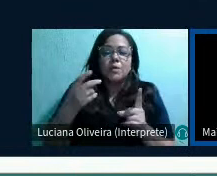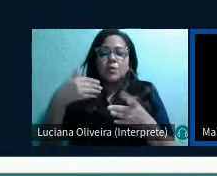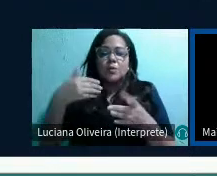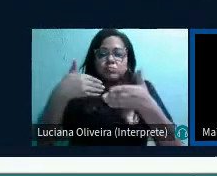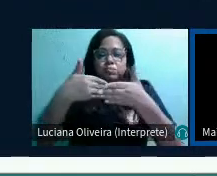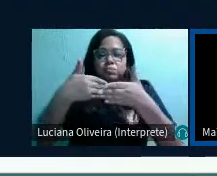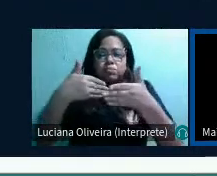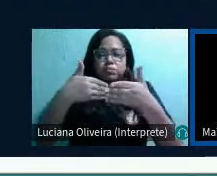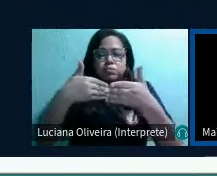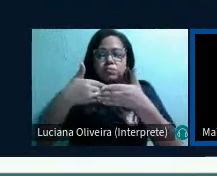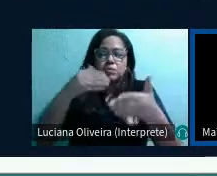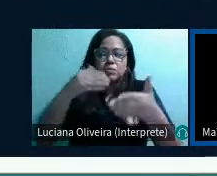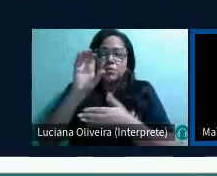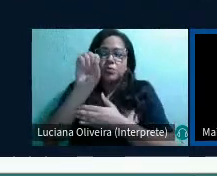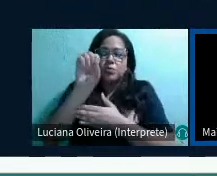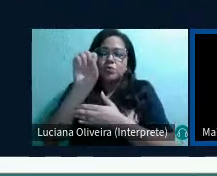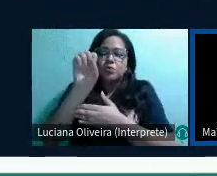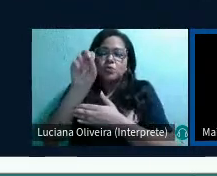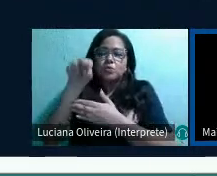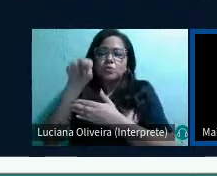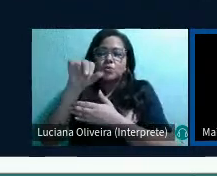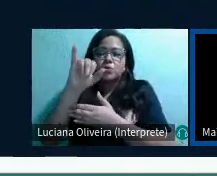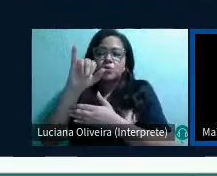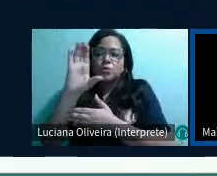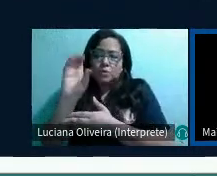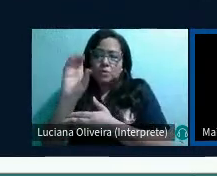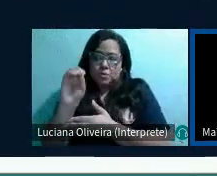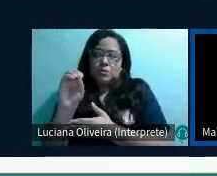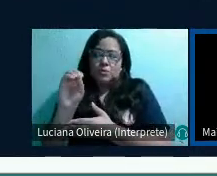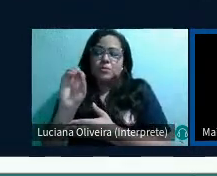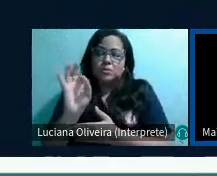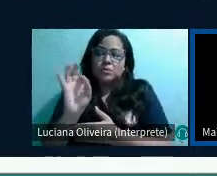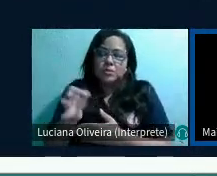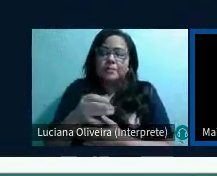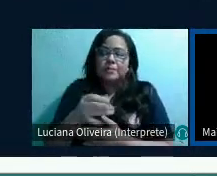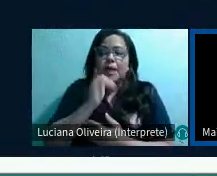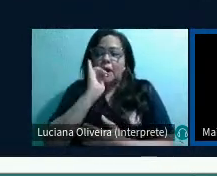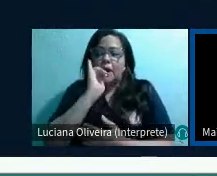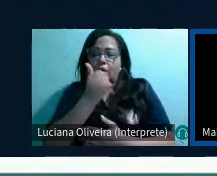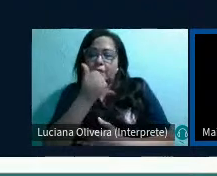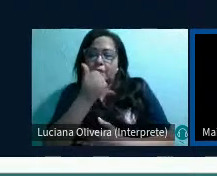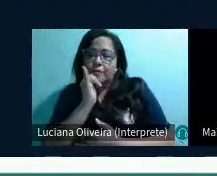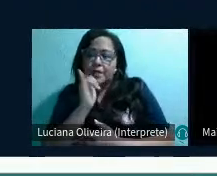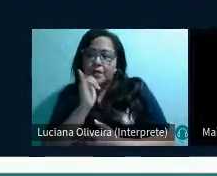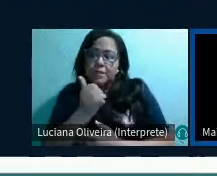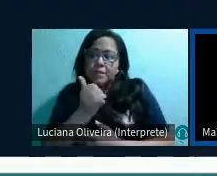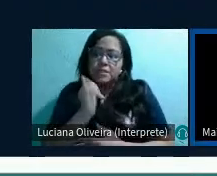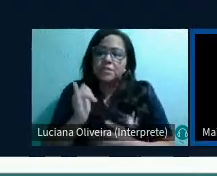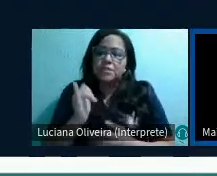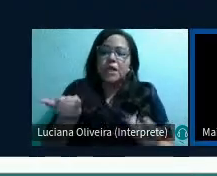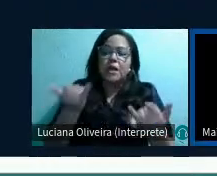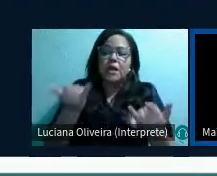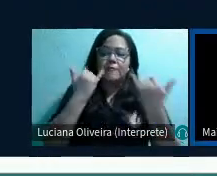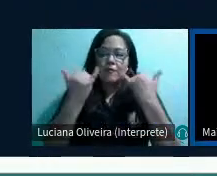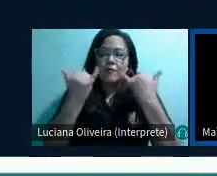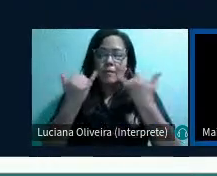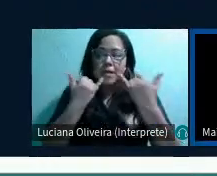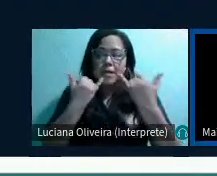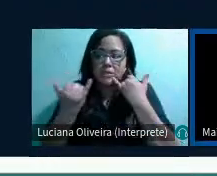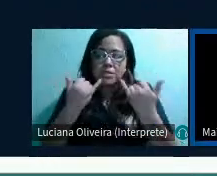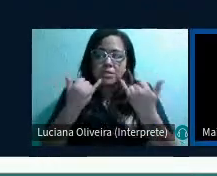determinado objeto. Aí ele vai enviar a informação da distância para o controlador, e